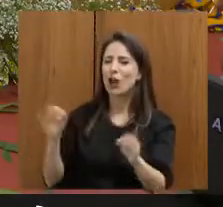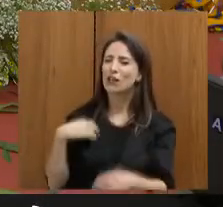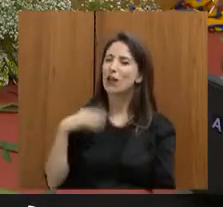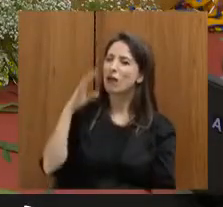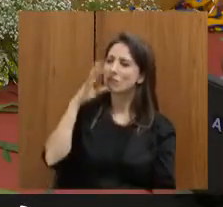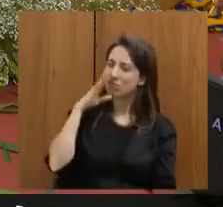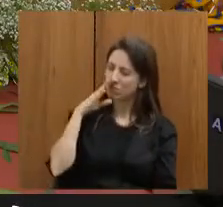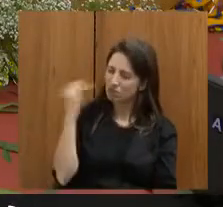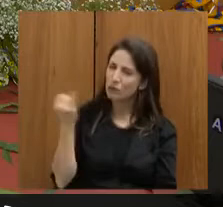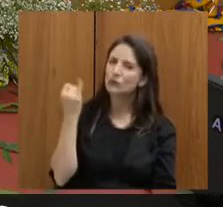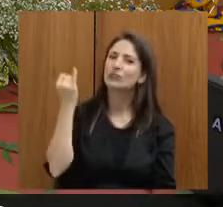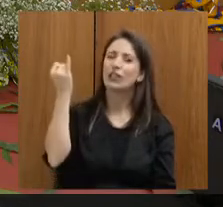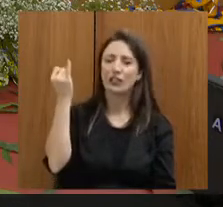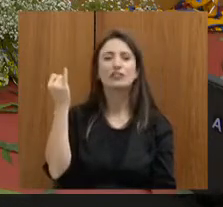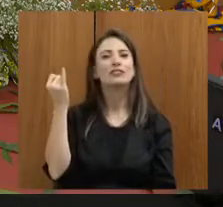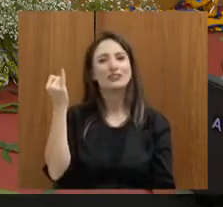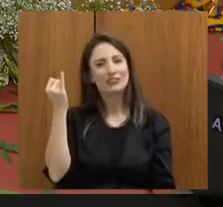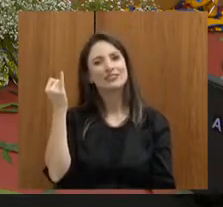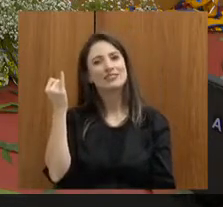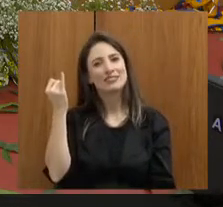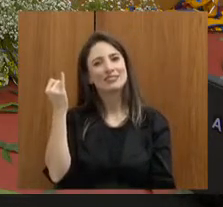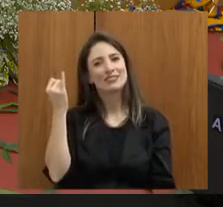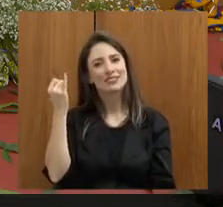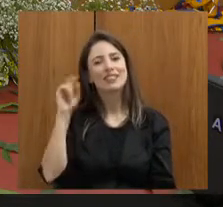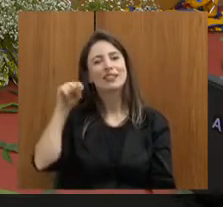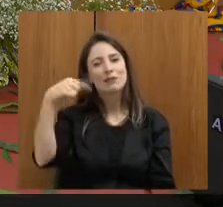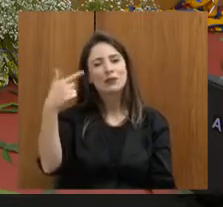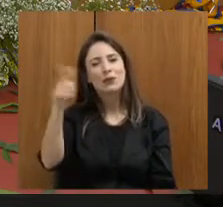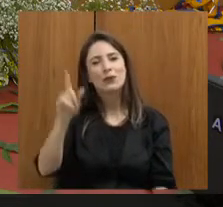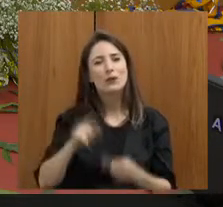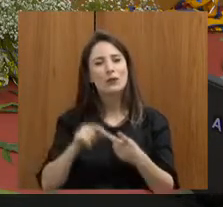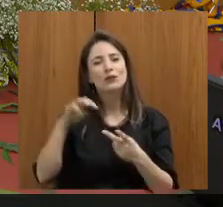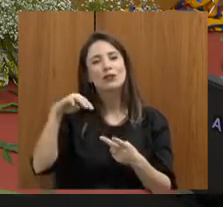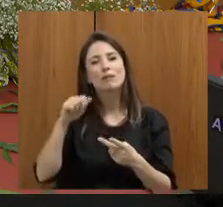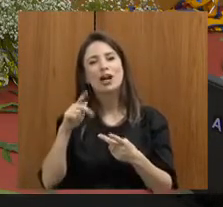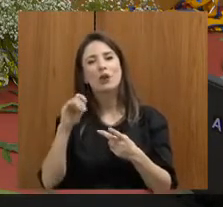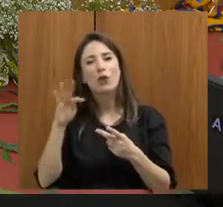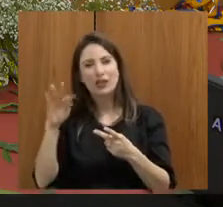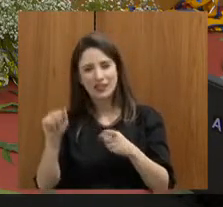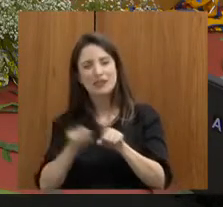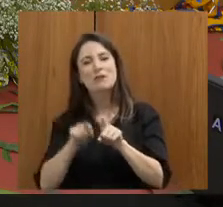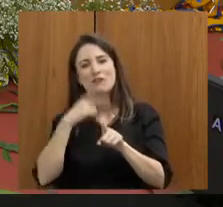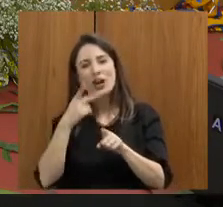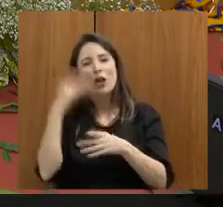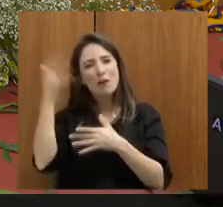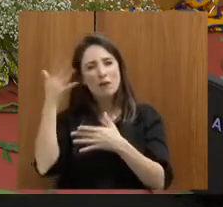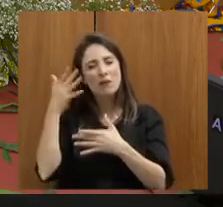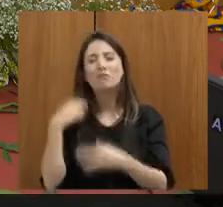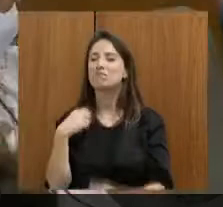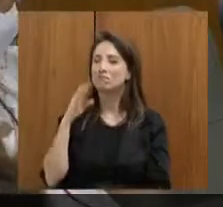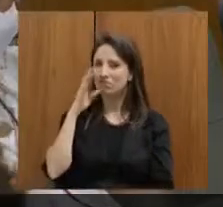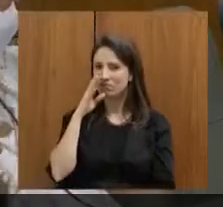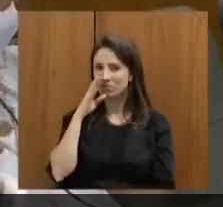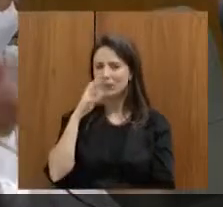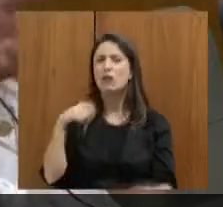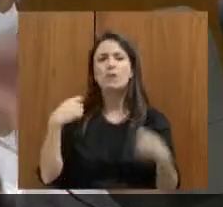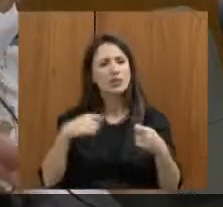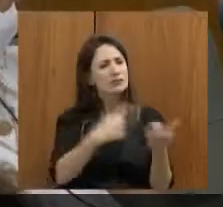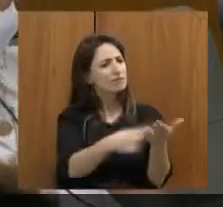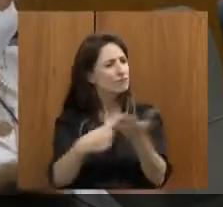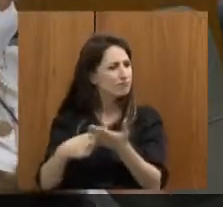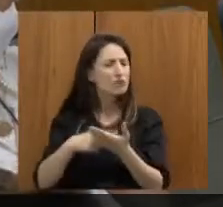importante concluindo uma cota que daí a ler e vamos pessoal nos unir mais